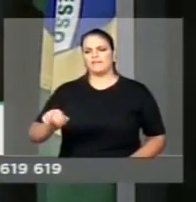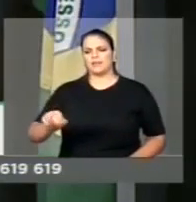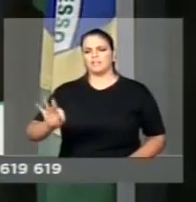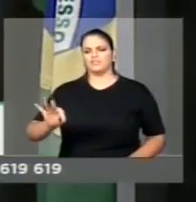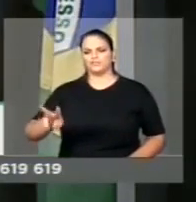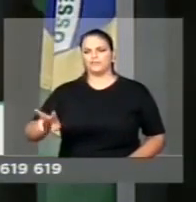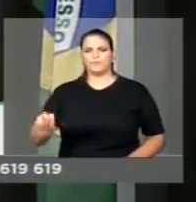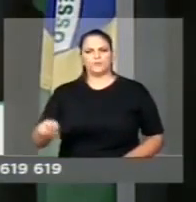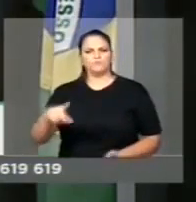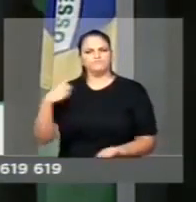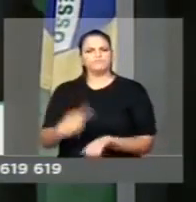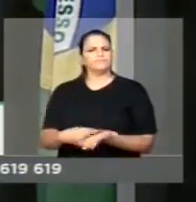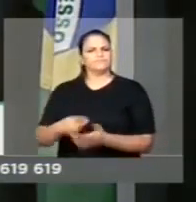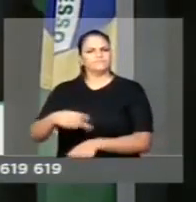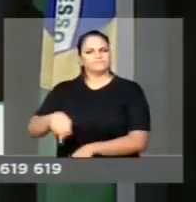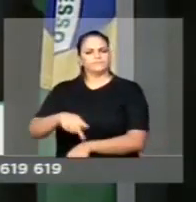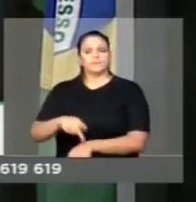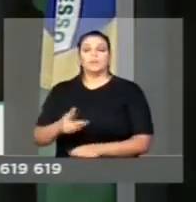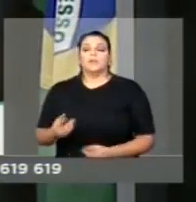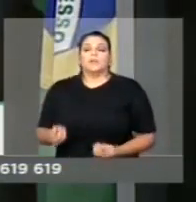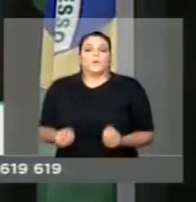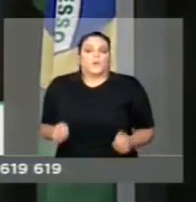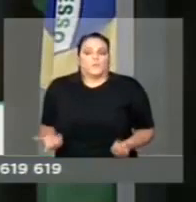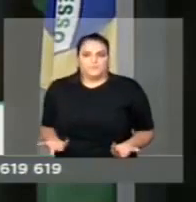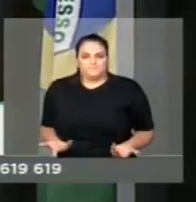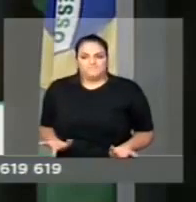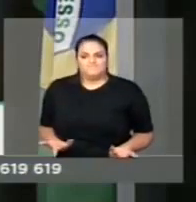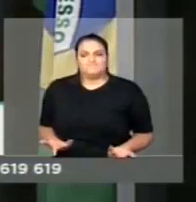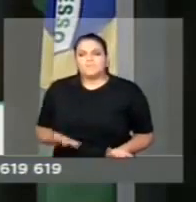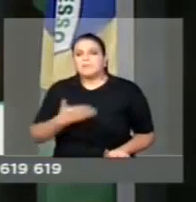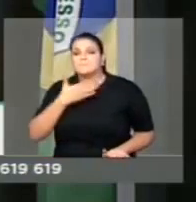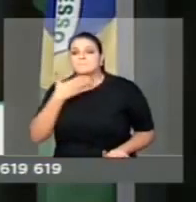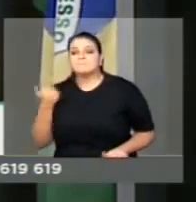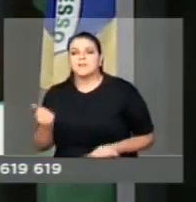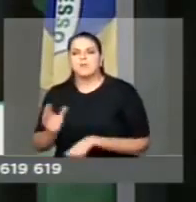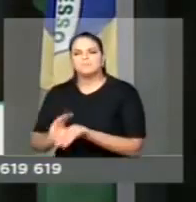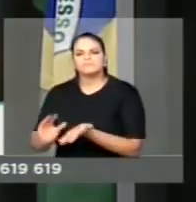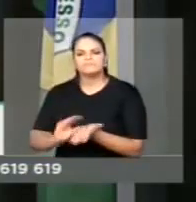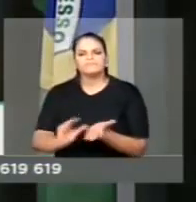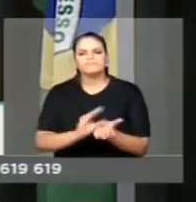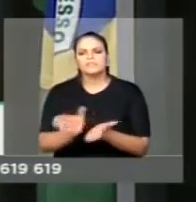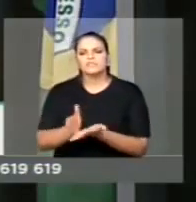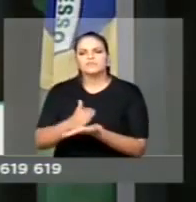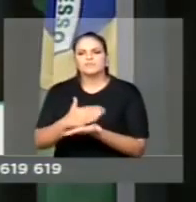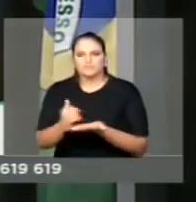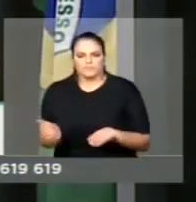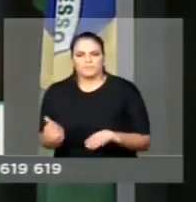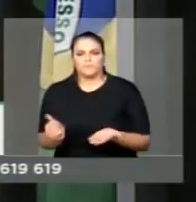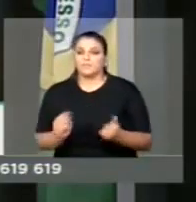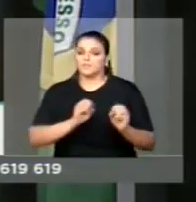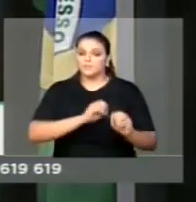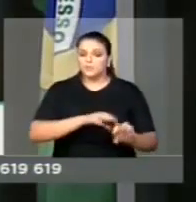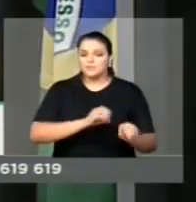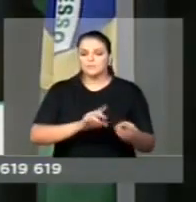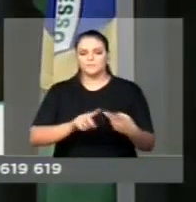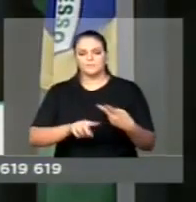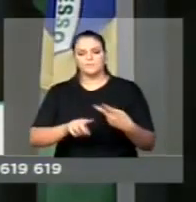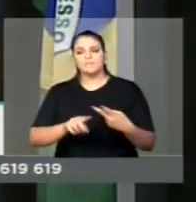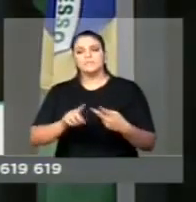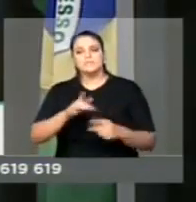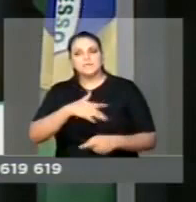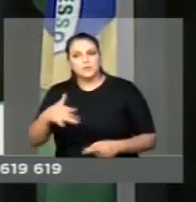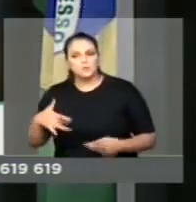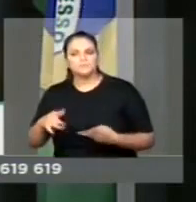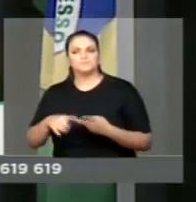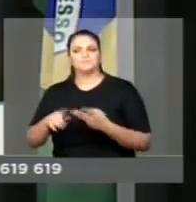Estado brasileiro, com melhor distribuição de riquezas e divisão dos encargos na educação, saúde, segurança pública,